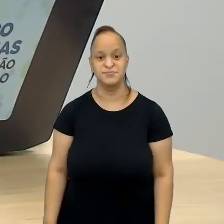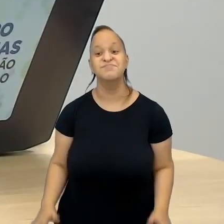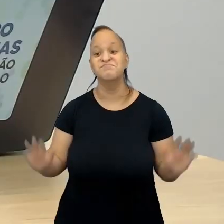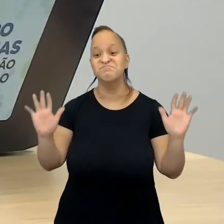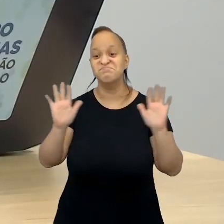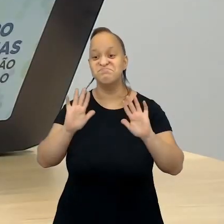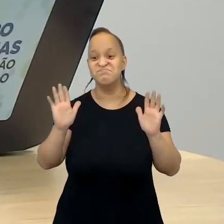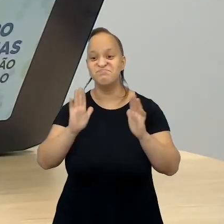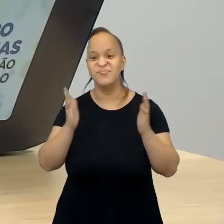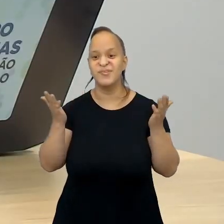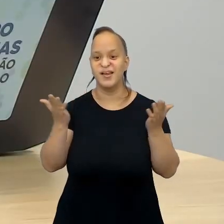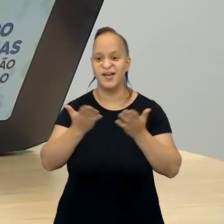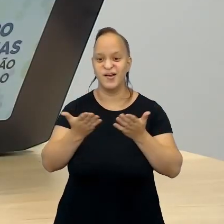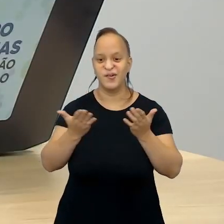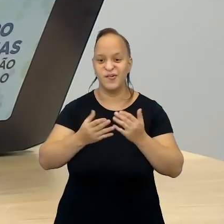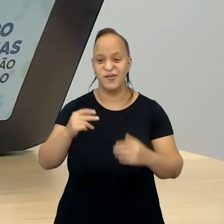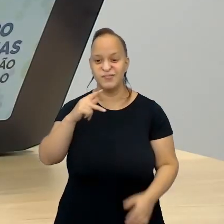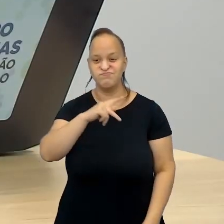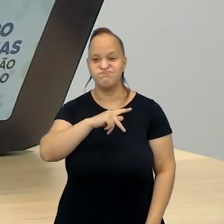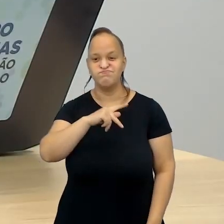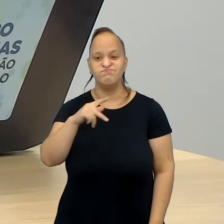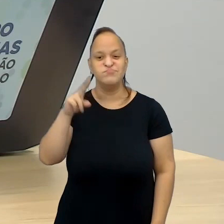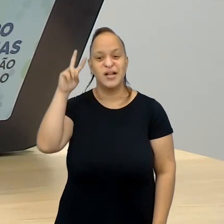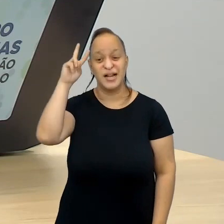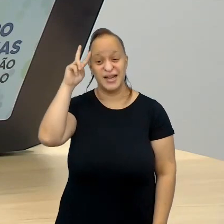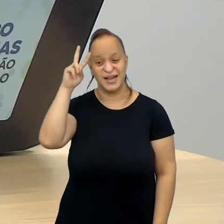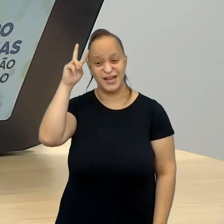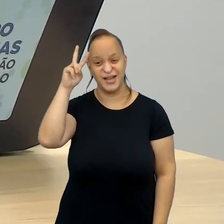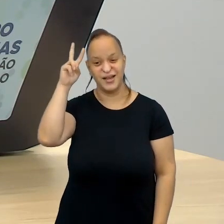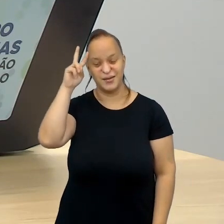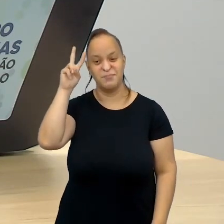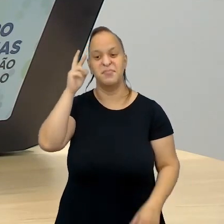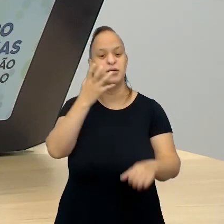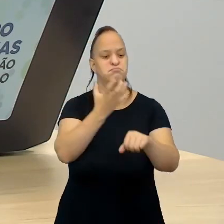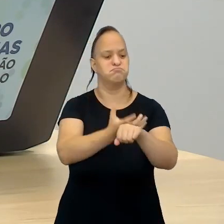Agora, professores, vamos relembrar um pouco do nosso TPC anterior.